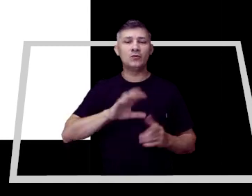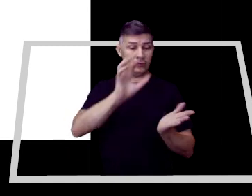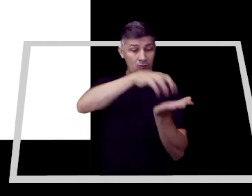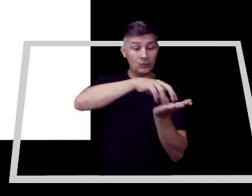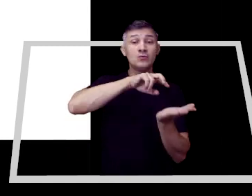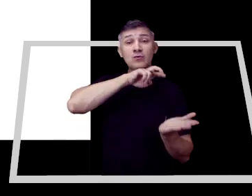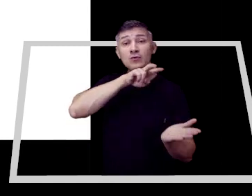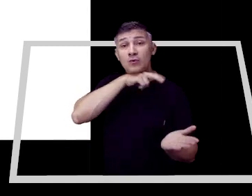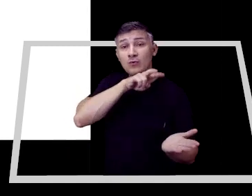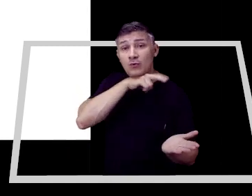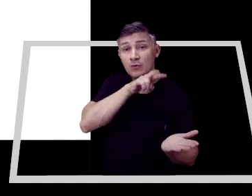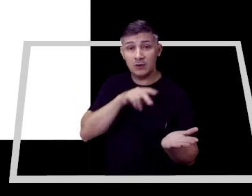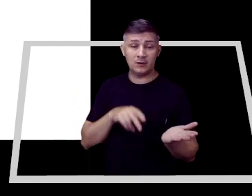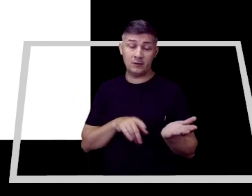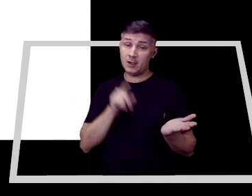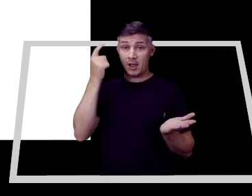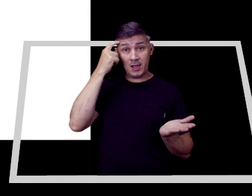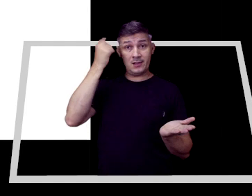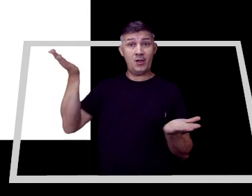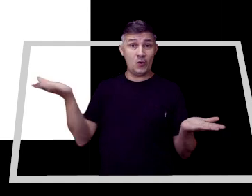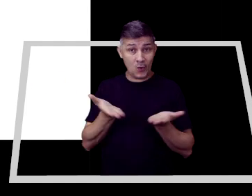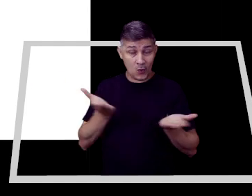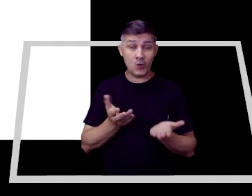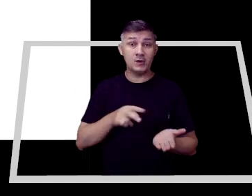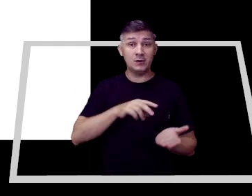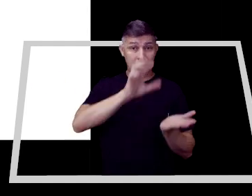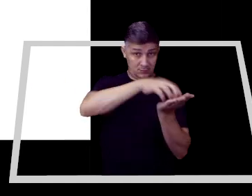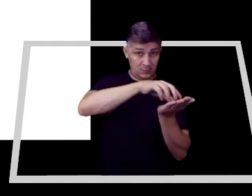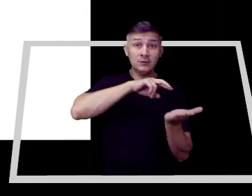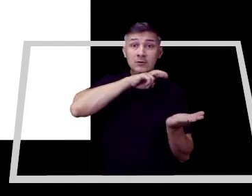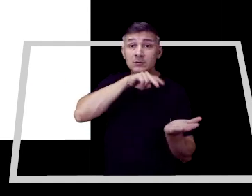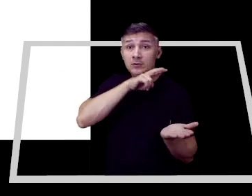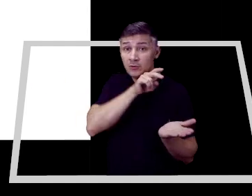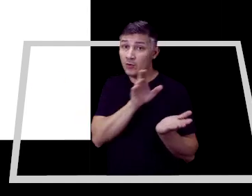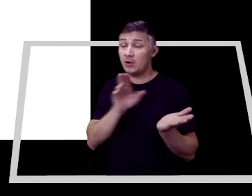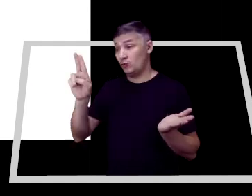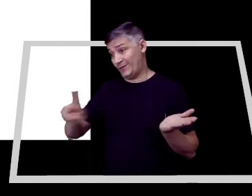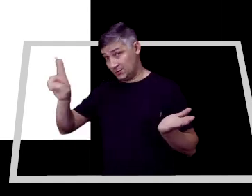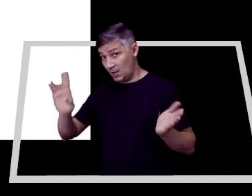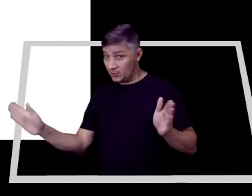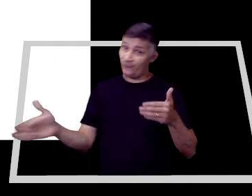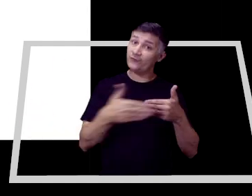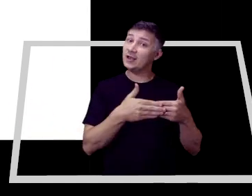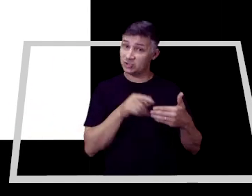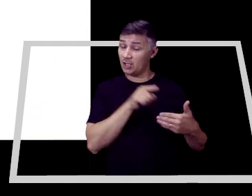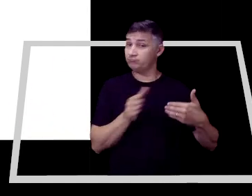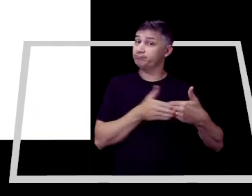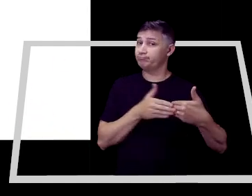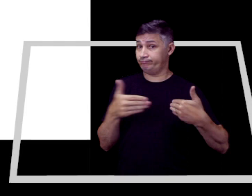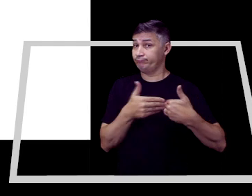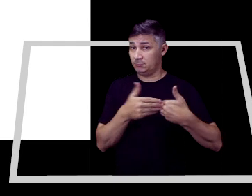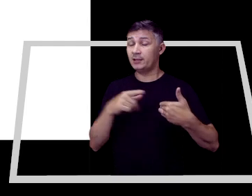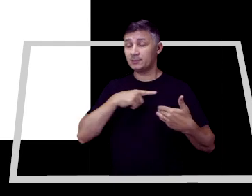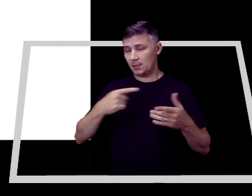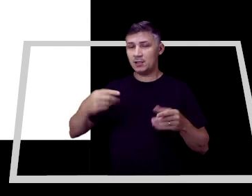ao Butantan, porque a ideia, hoje, o Butantan ele é totalmente fechado para a Universidade de São Paulo, apesar